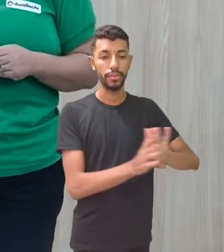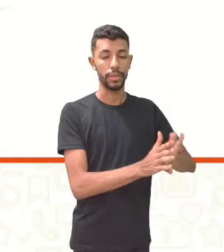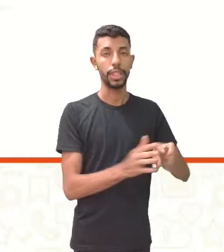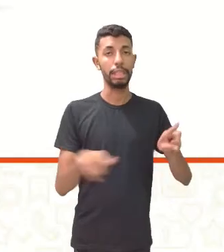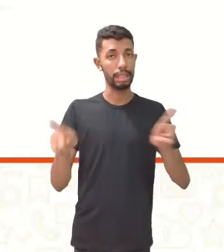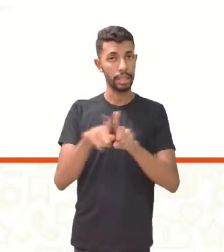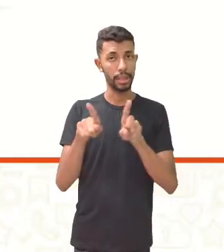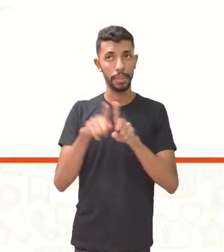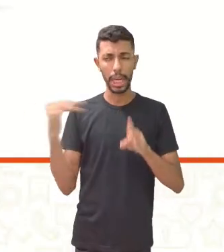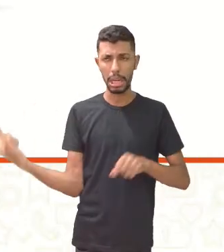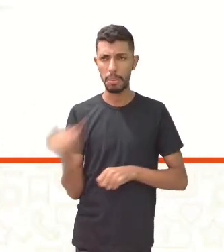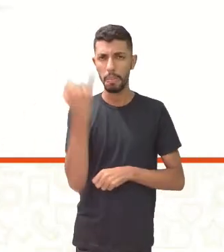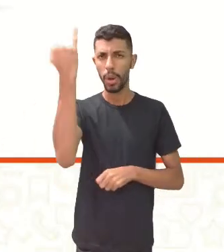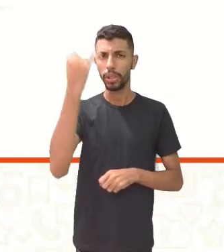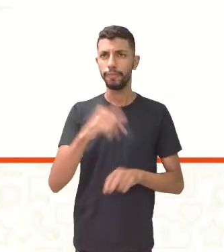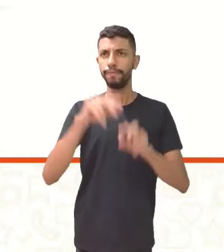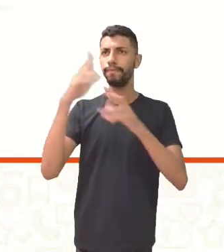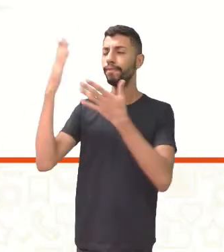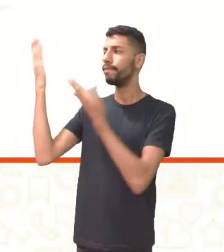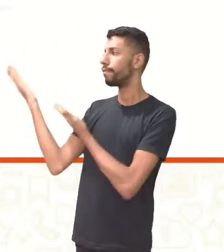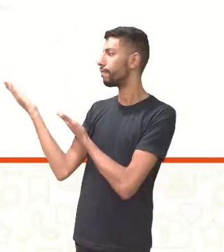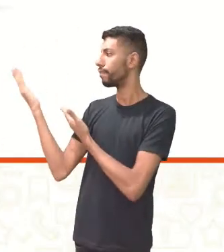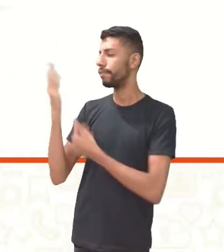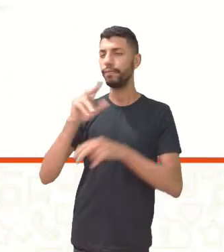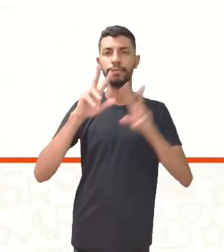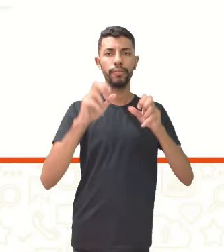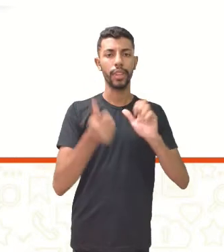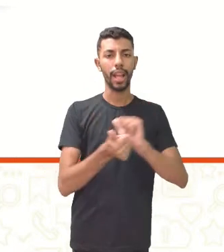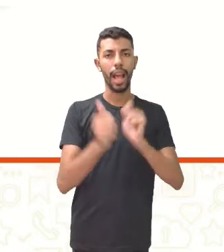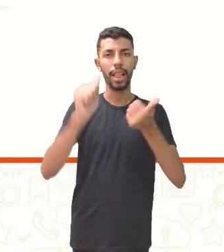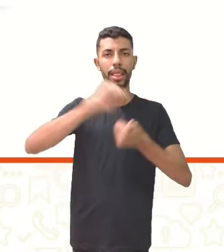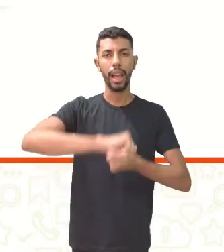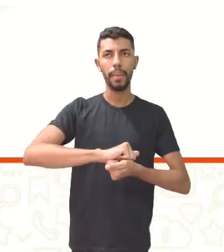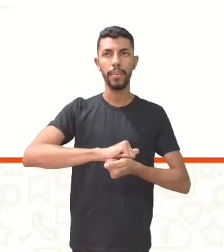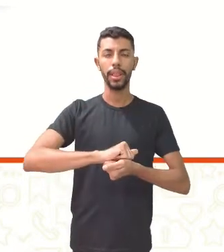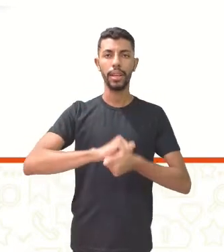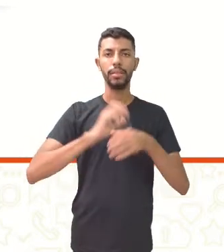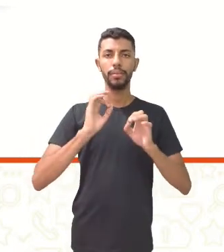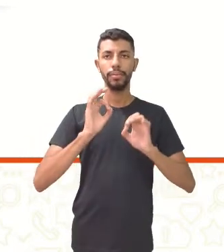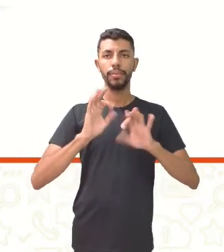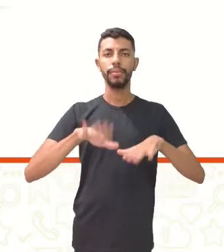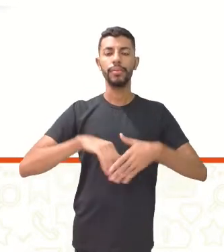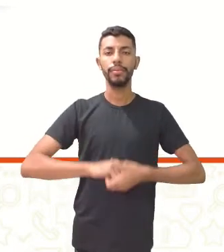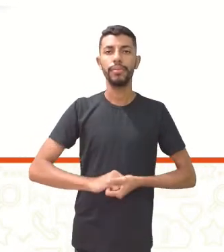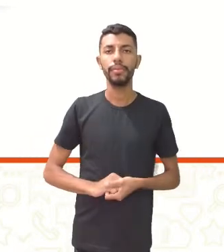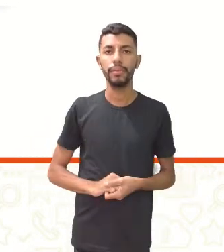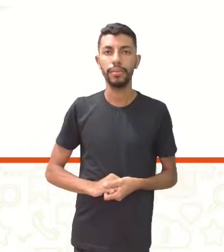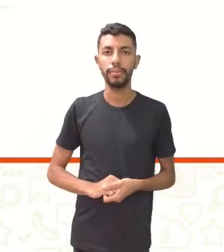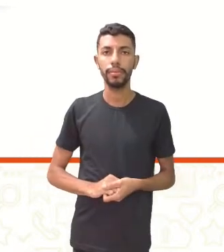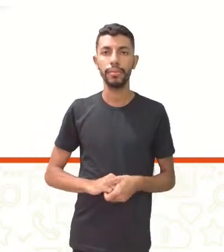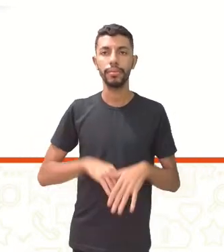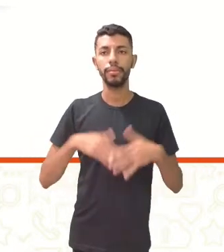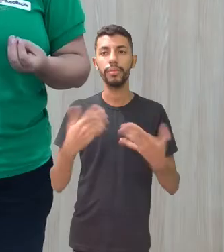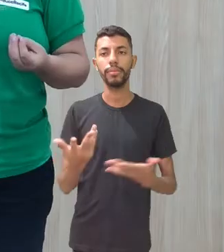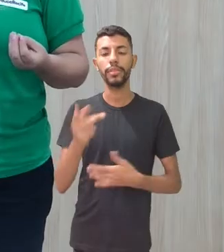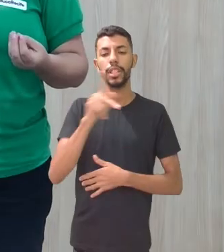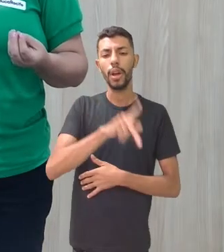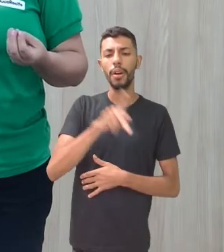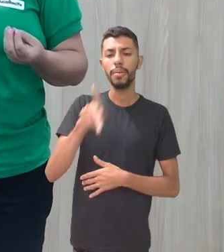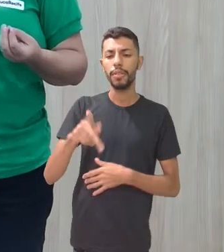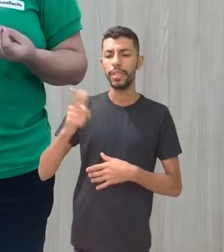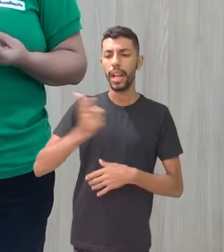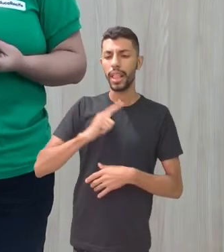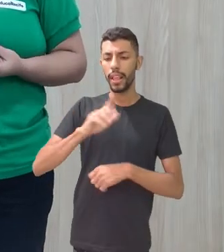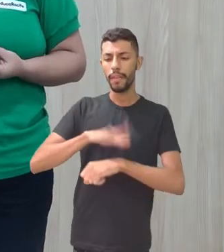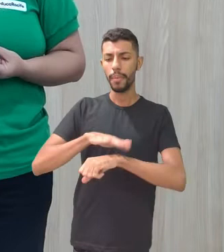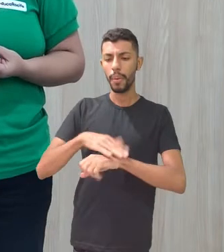importante também, outro fator importante, são as adaptações. Então, os professores tiveram aquele